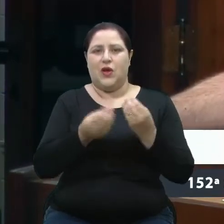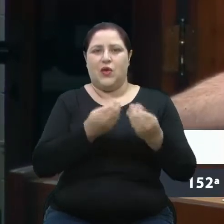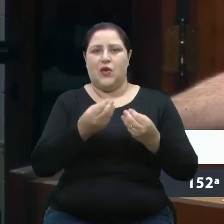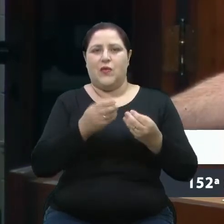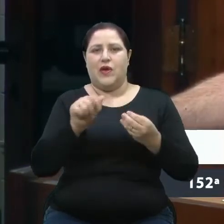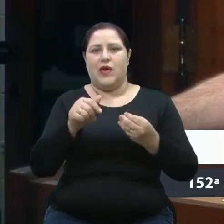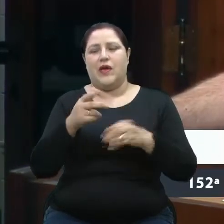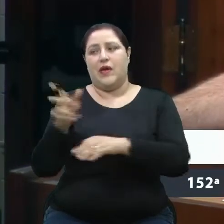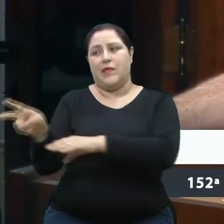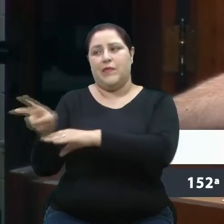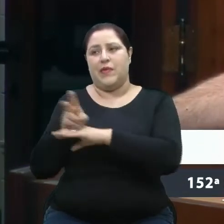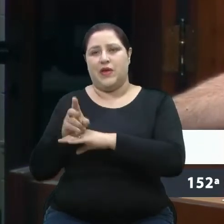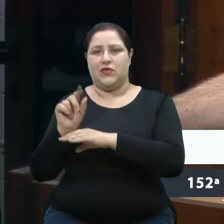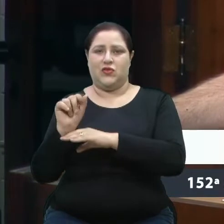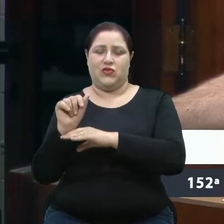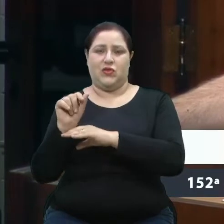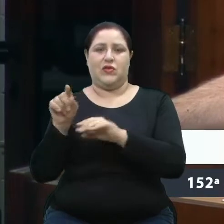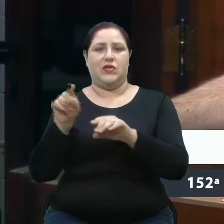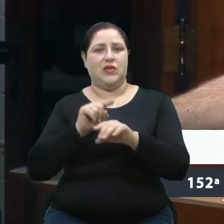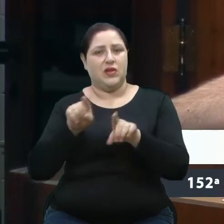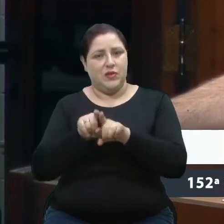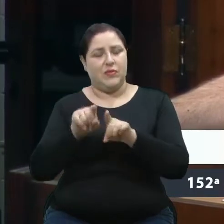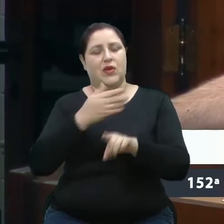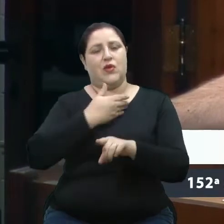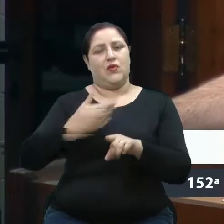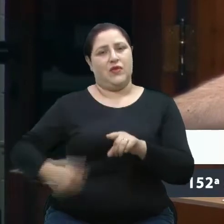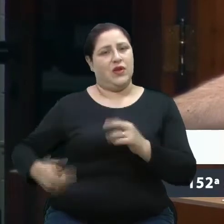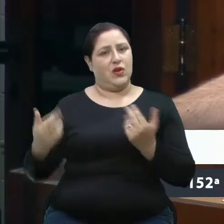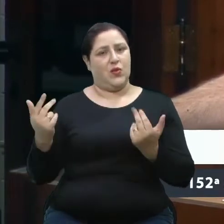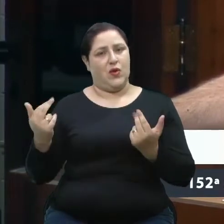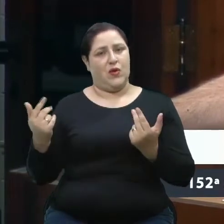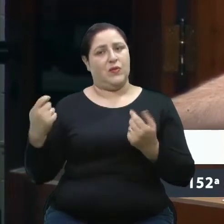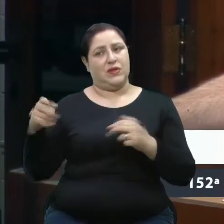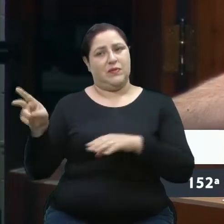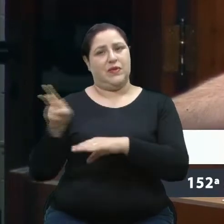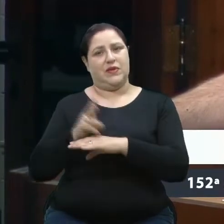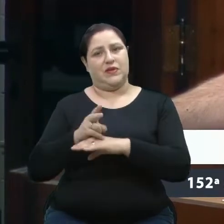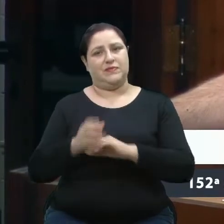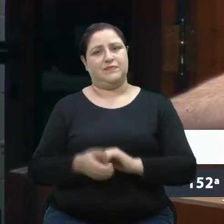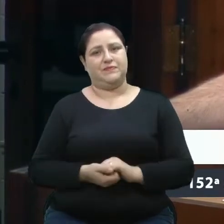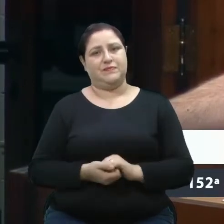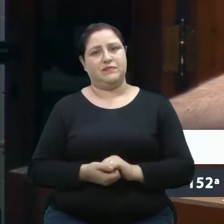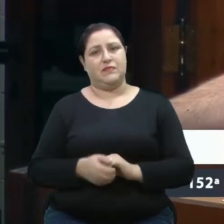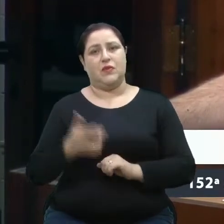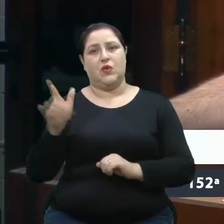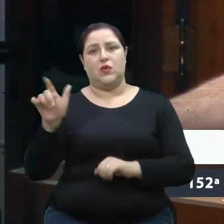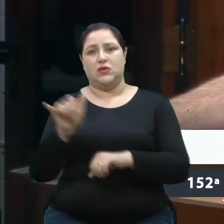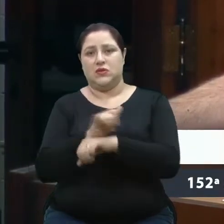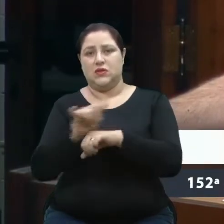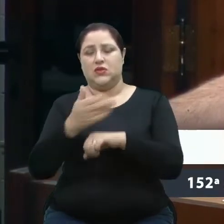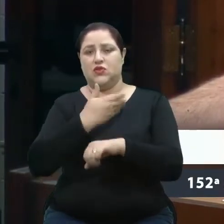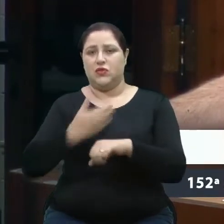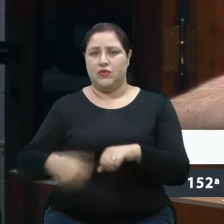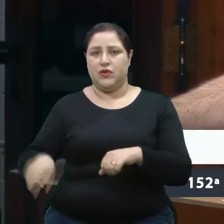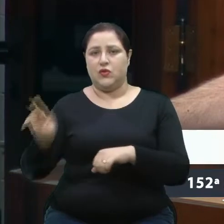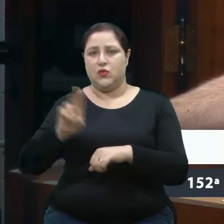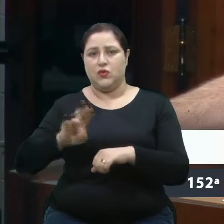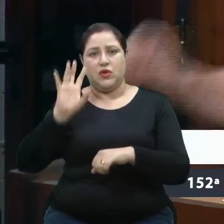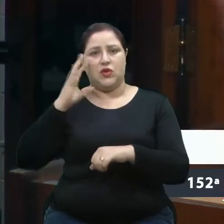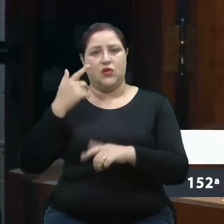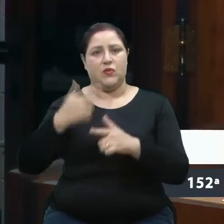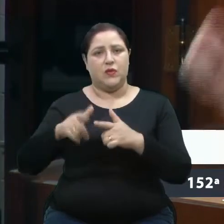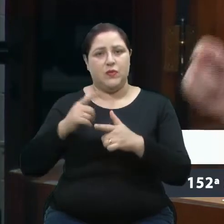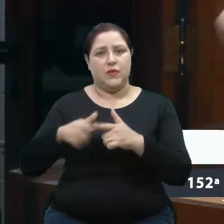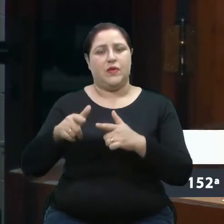contrair empréstimos, e é isso também para o governo. Outra forma que o governo usa para resolver seus problemas de caixa